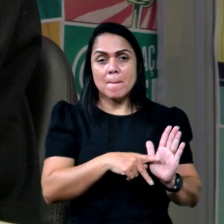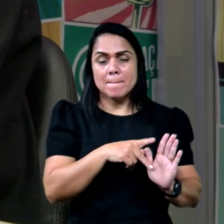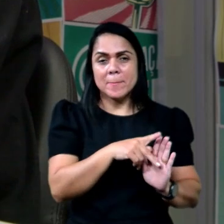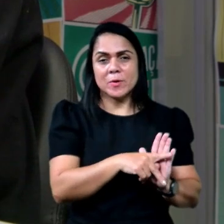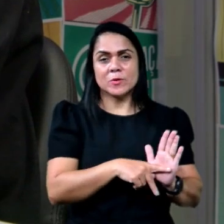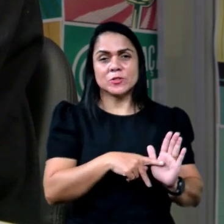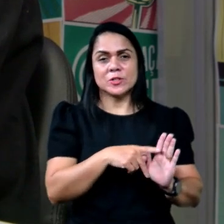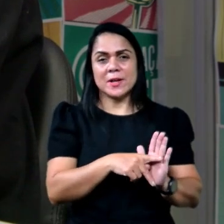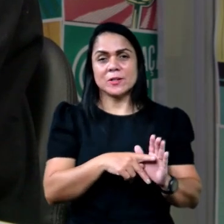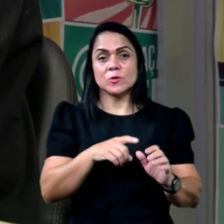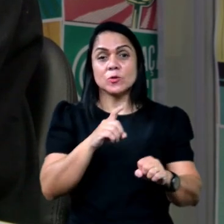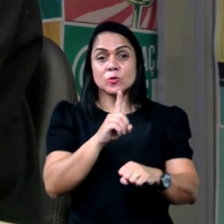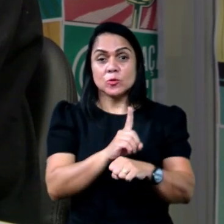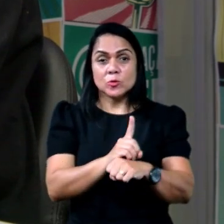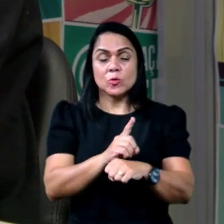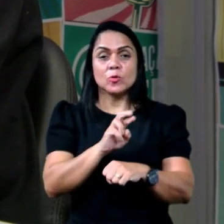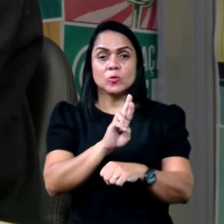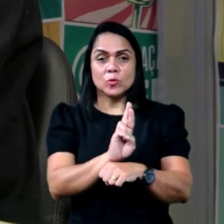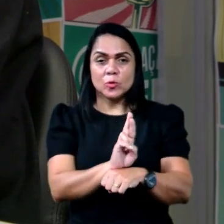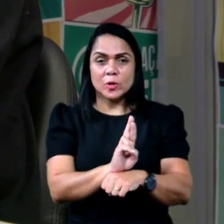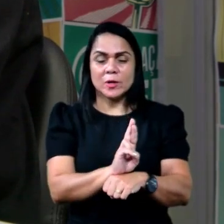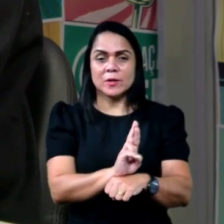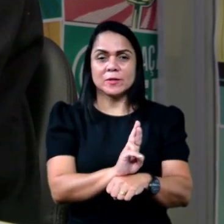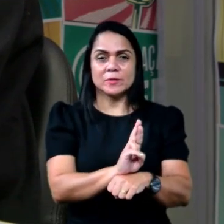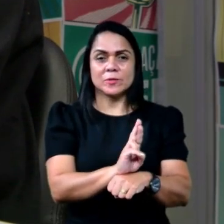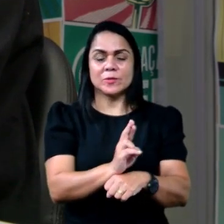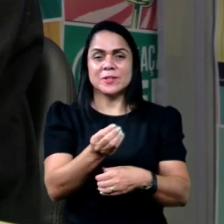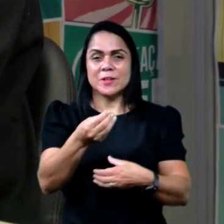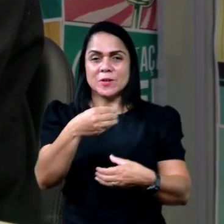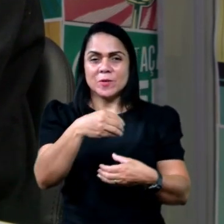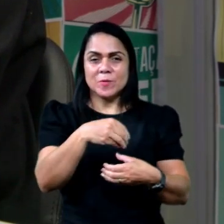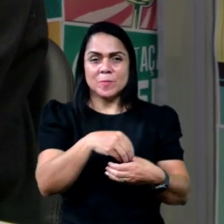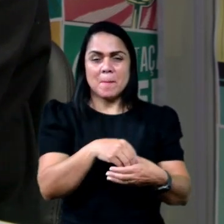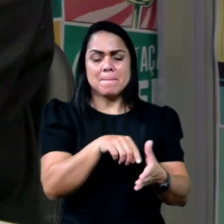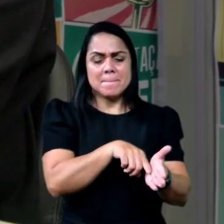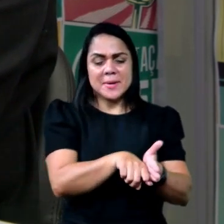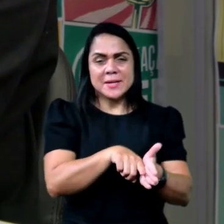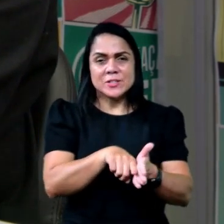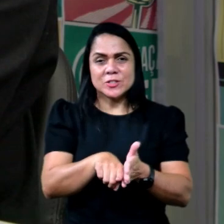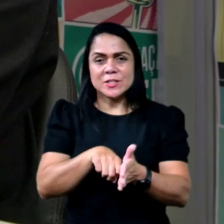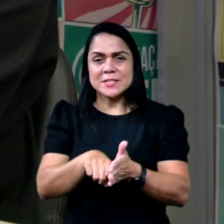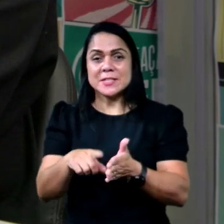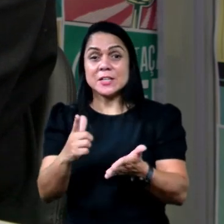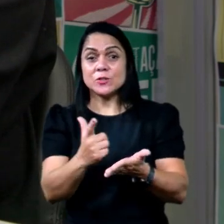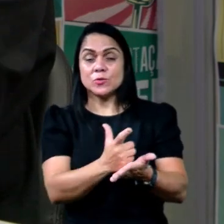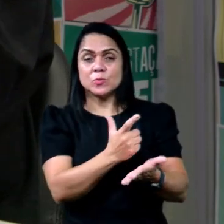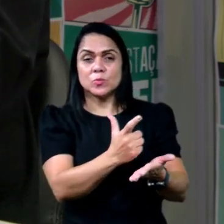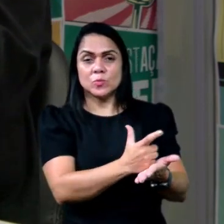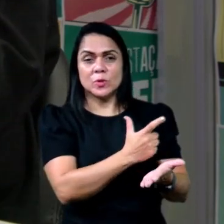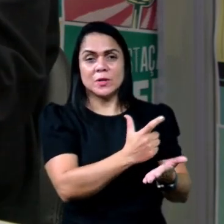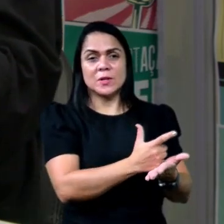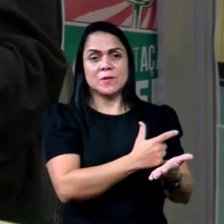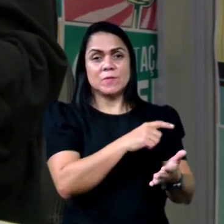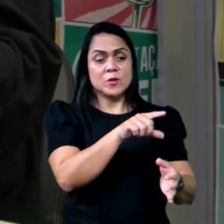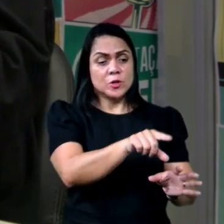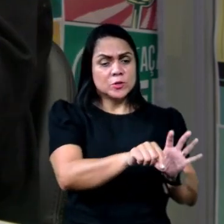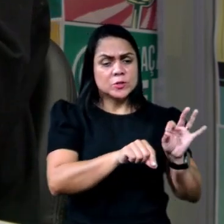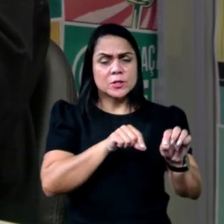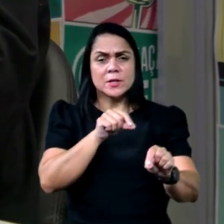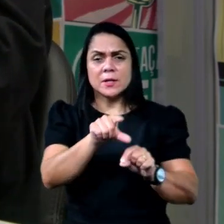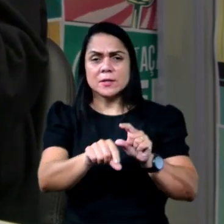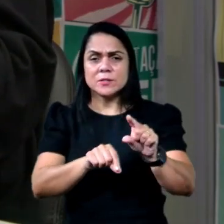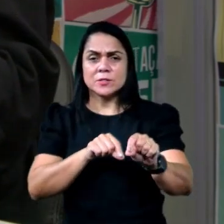doutorado. Dentro do meu doutorado, eu fiz uma coleta de dados desse livro, onde eu destaquei, eu identifiquei,